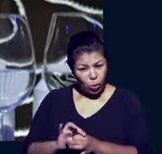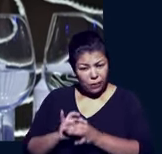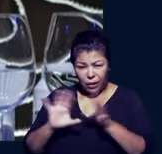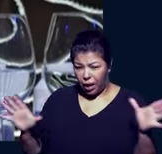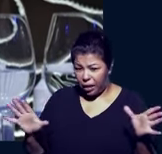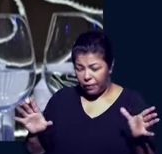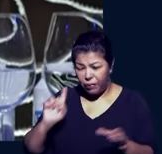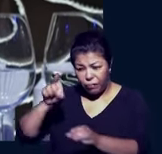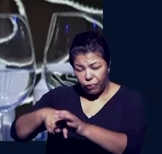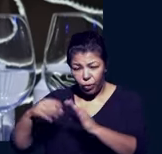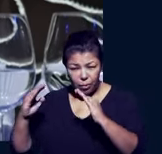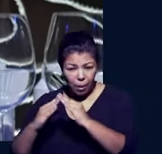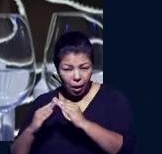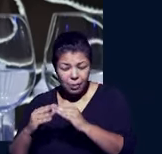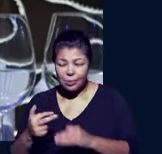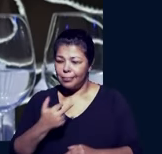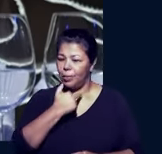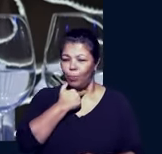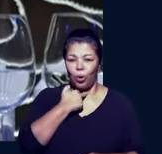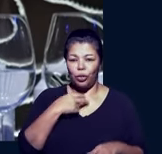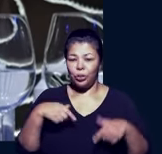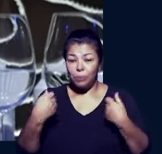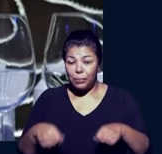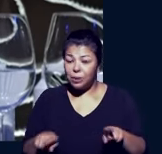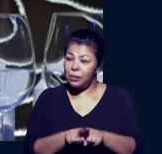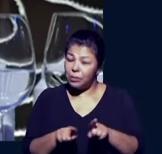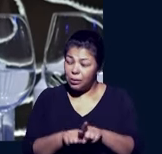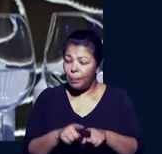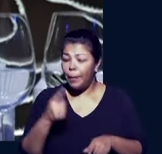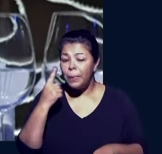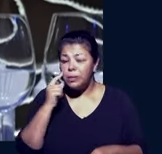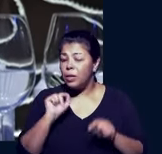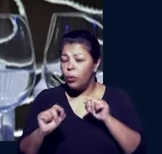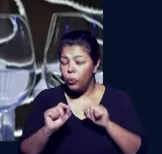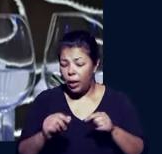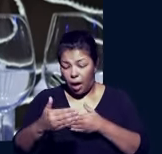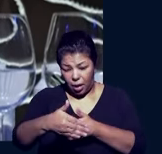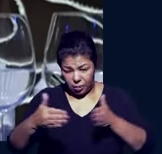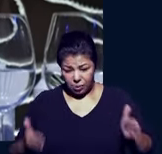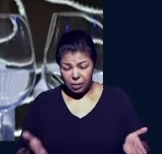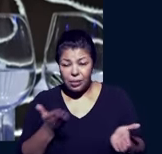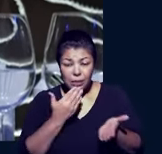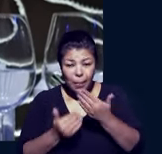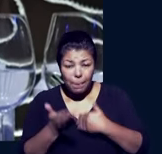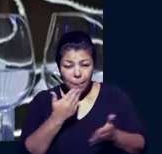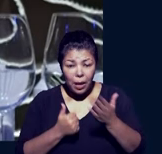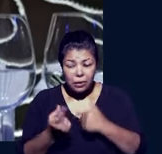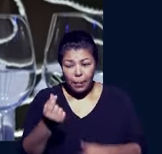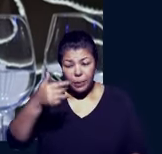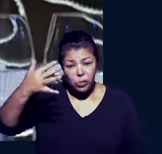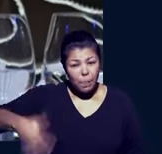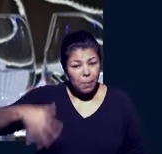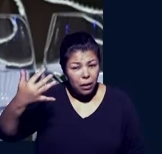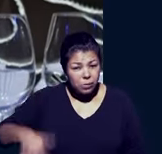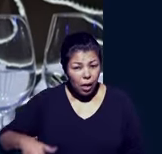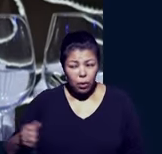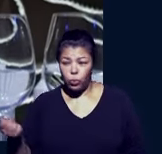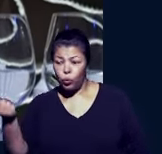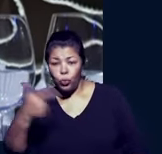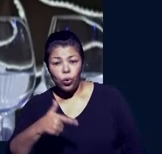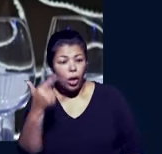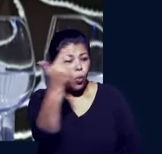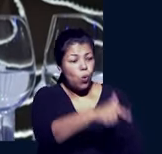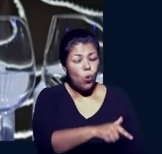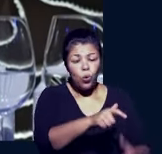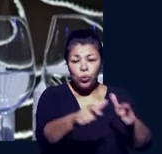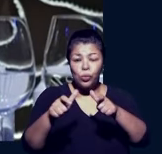áreas de tráfego e de Milícia a cesta básica é mais cara que na zona sul que em Copacabana e no Leblon então é